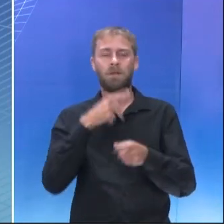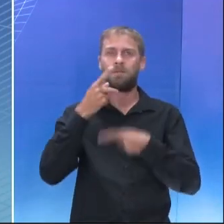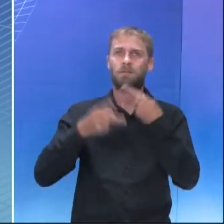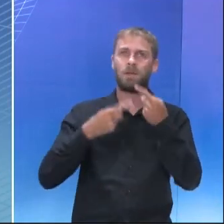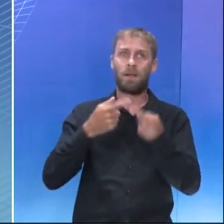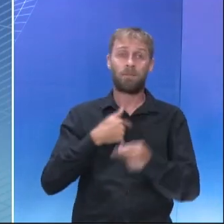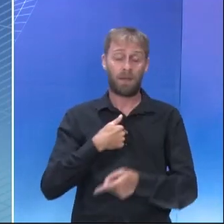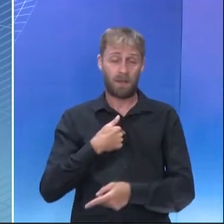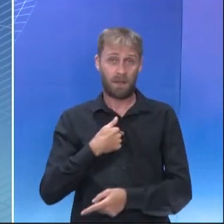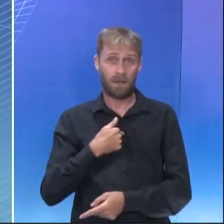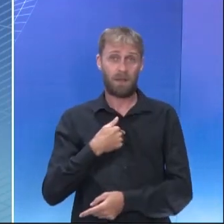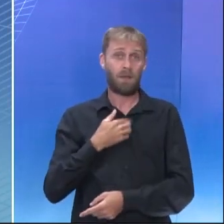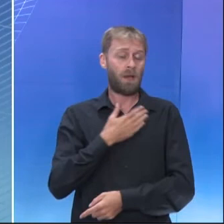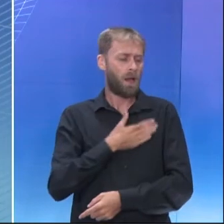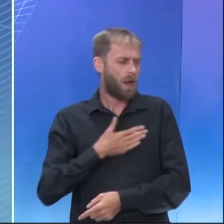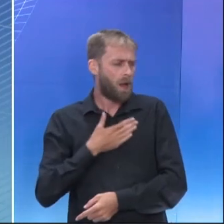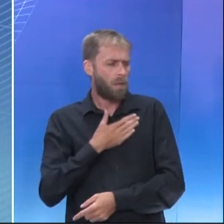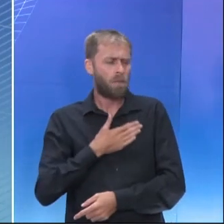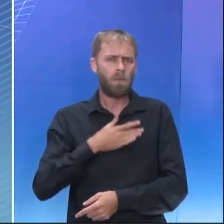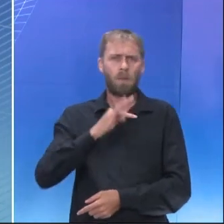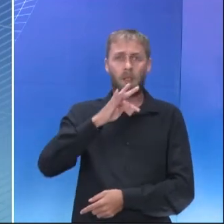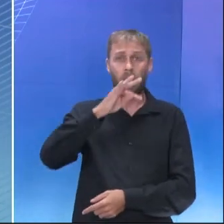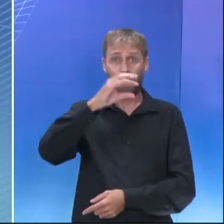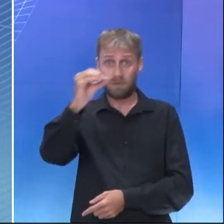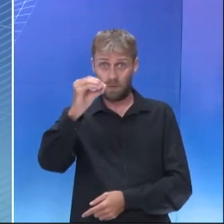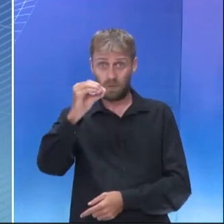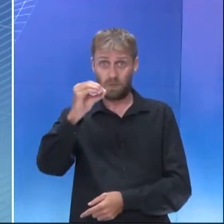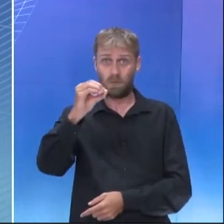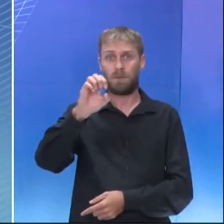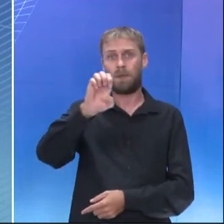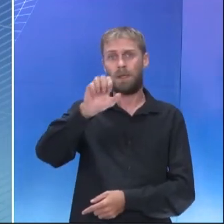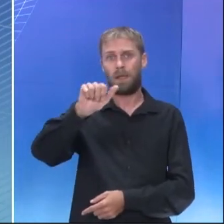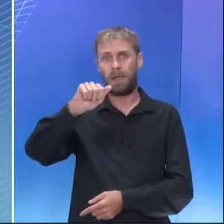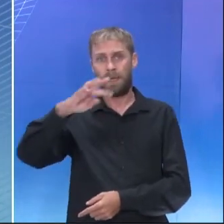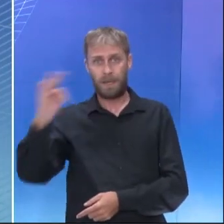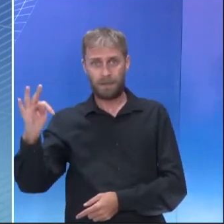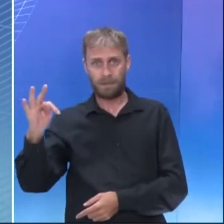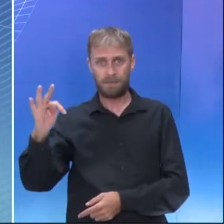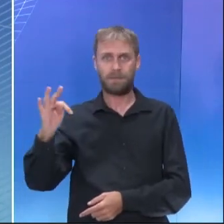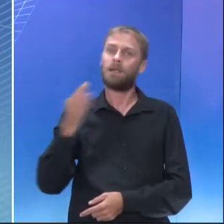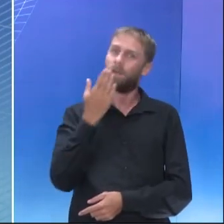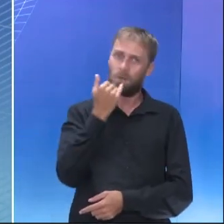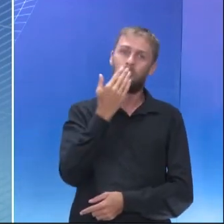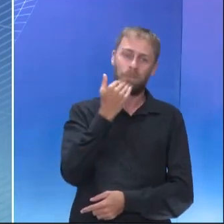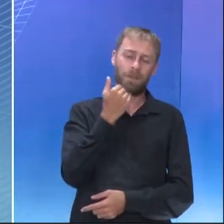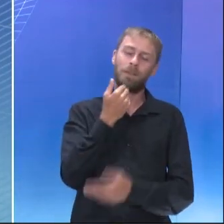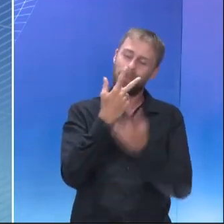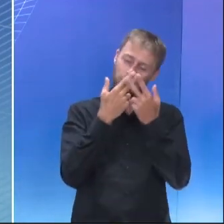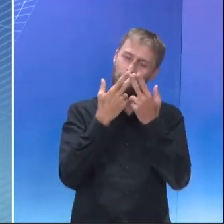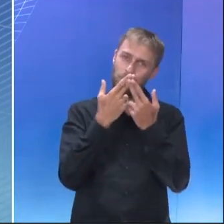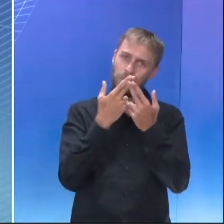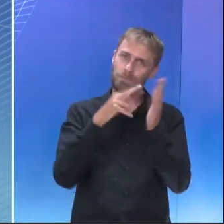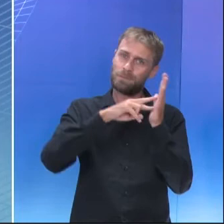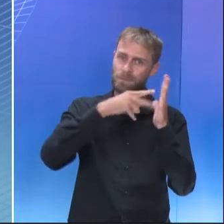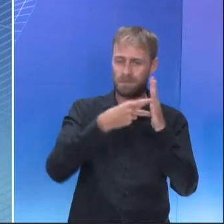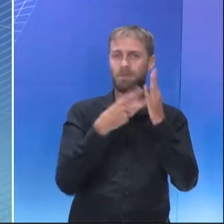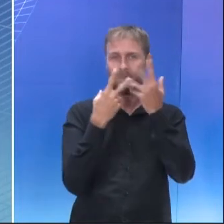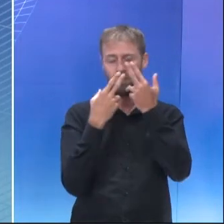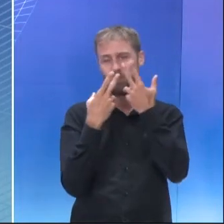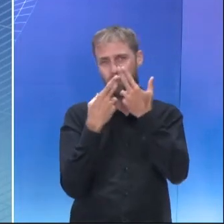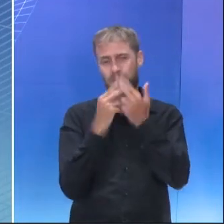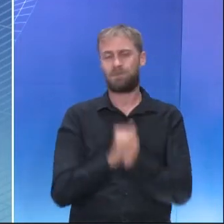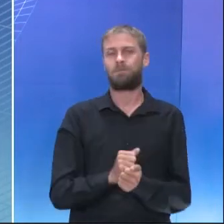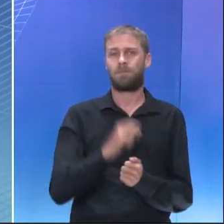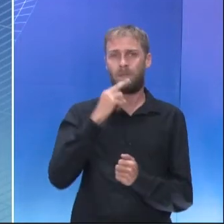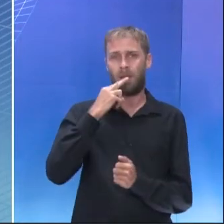I like to eat guava. Ah, professora, gente, eu já falei isso várias vezes. A